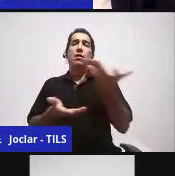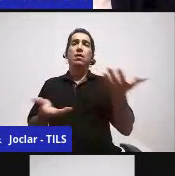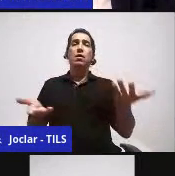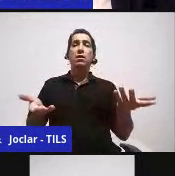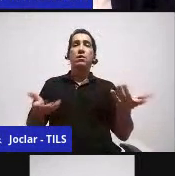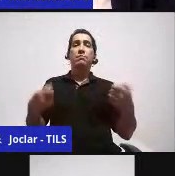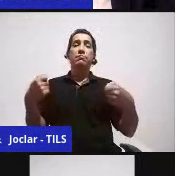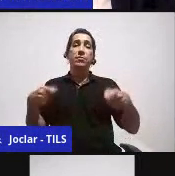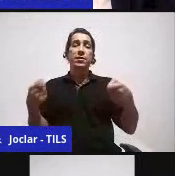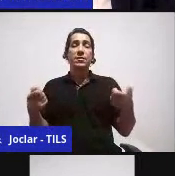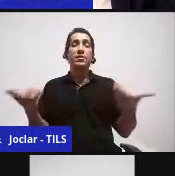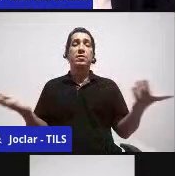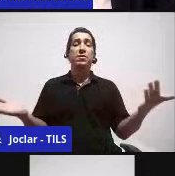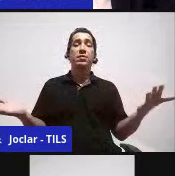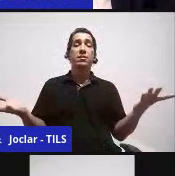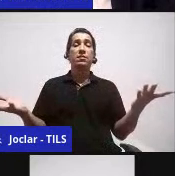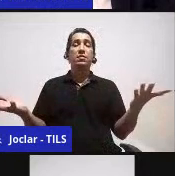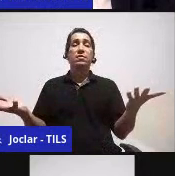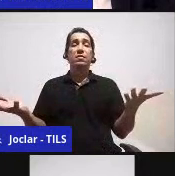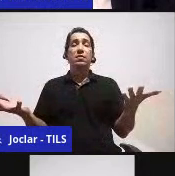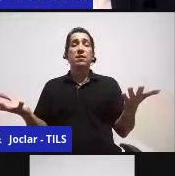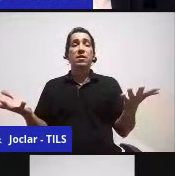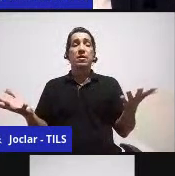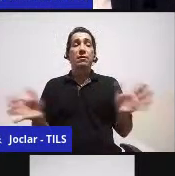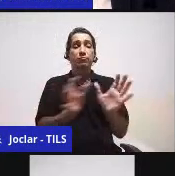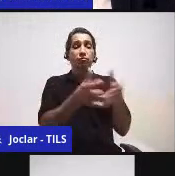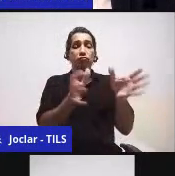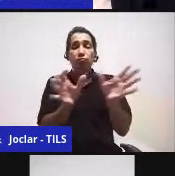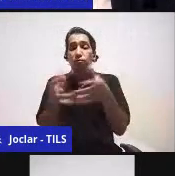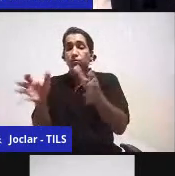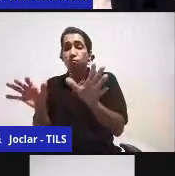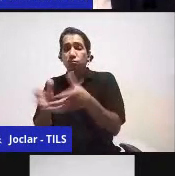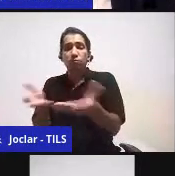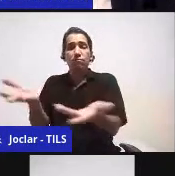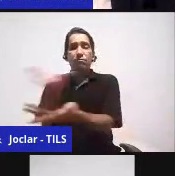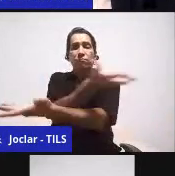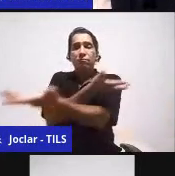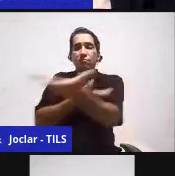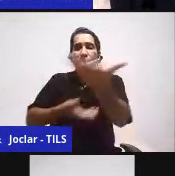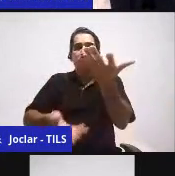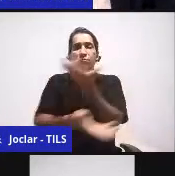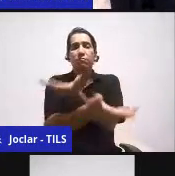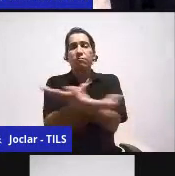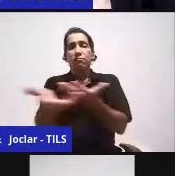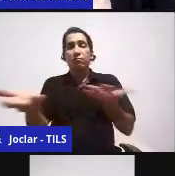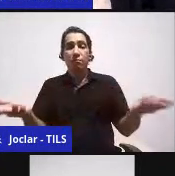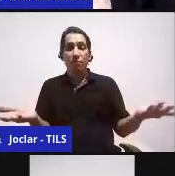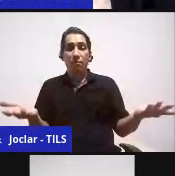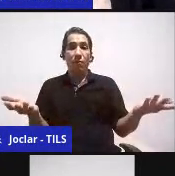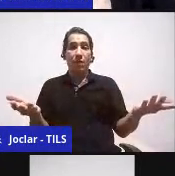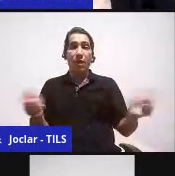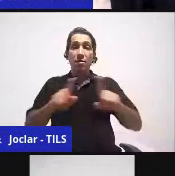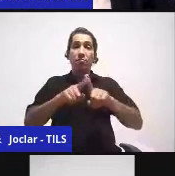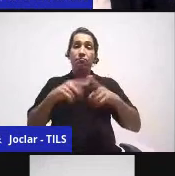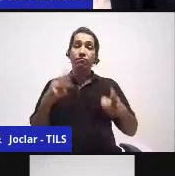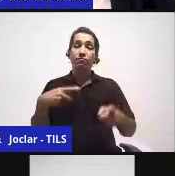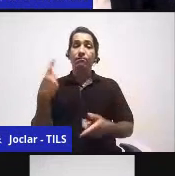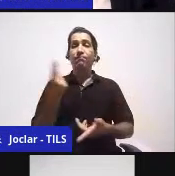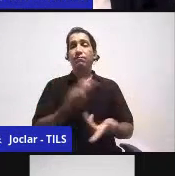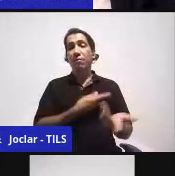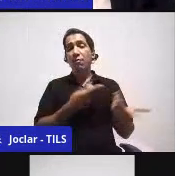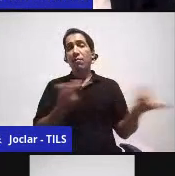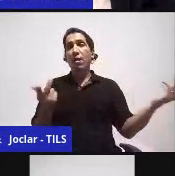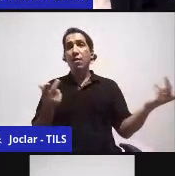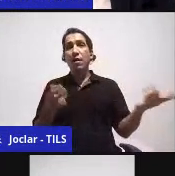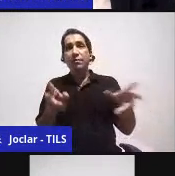diversos, com as diversas equipes, né? E o que a gente tem visto aí, pelo menos o que eu tenho